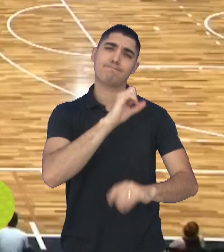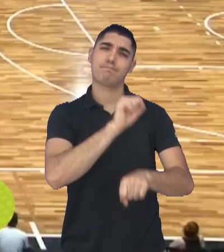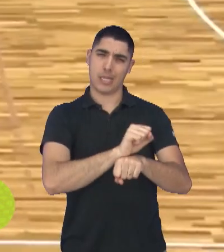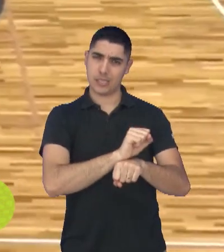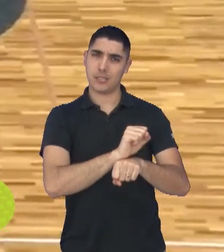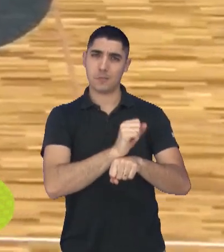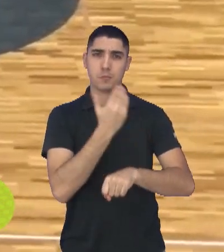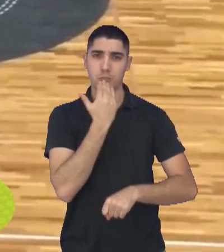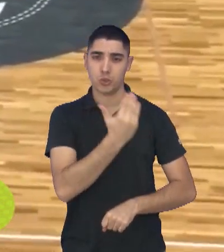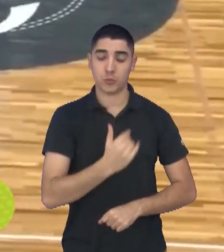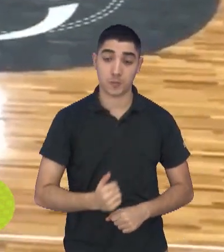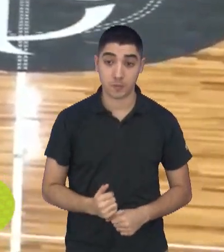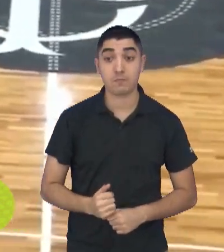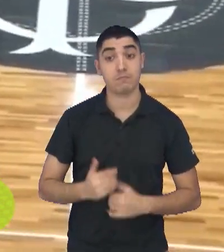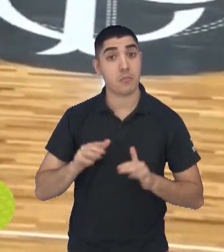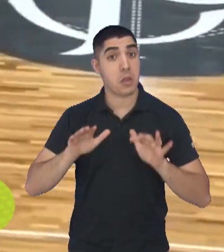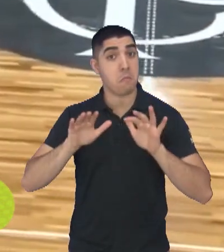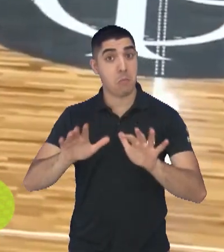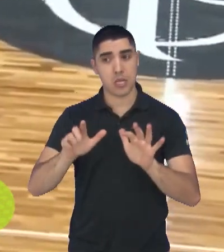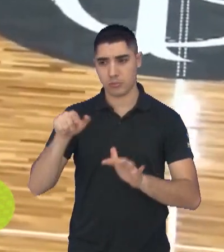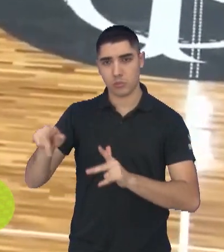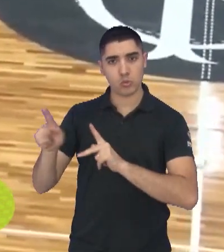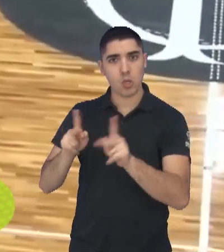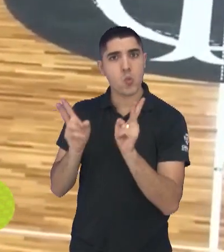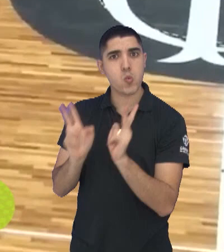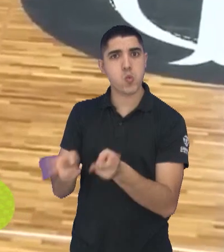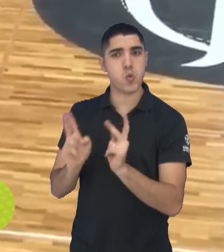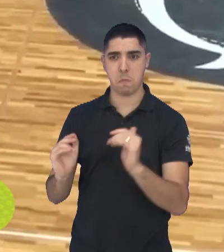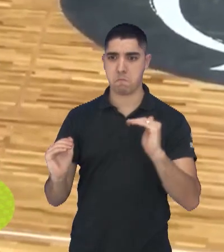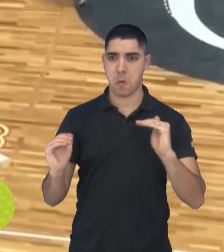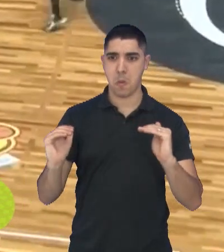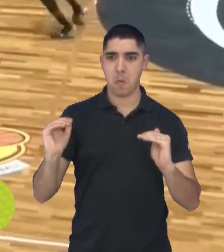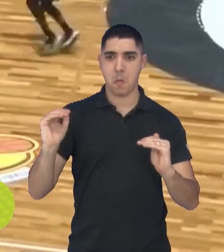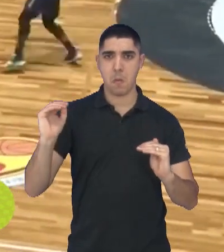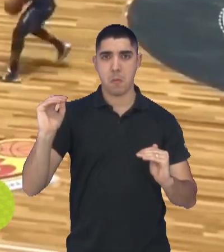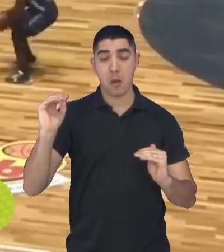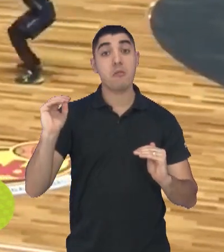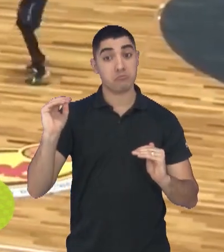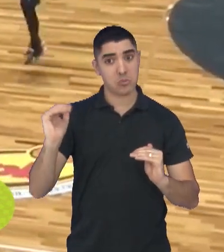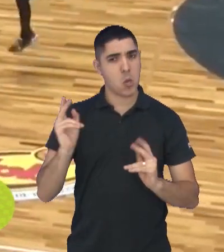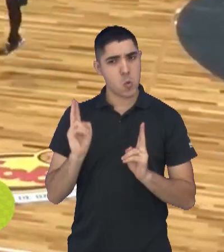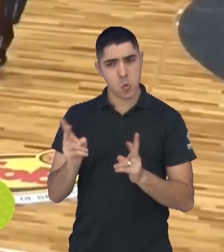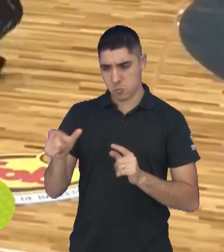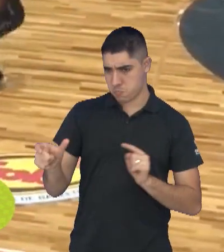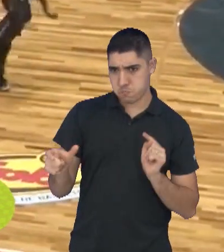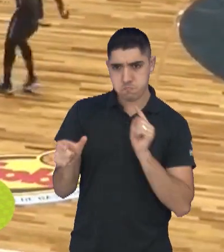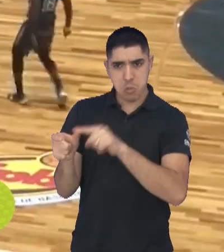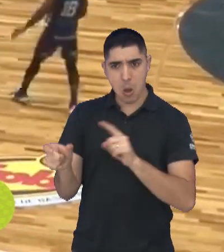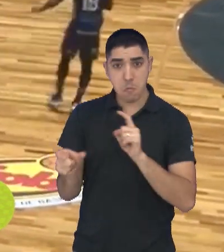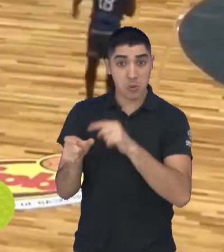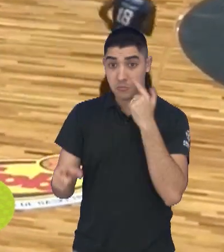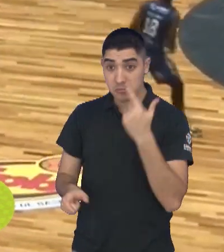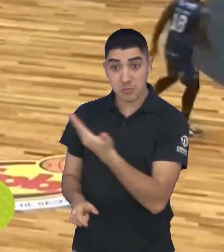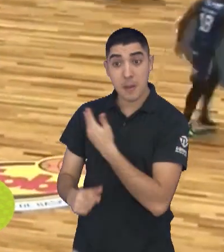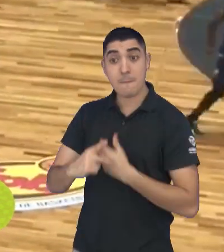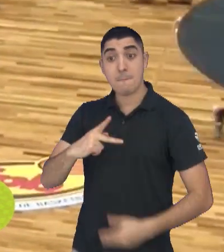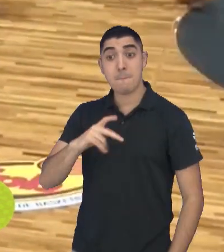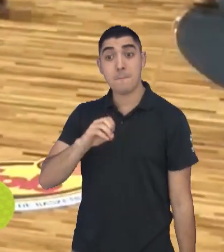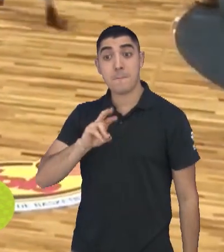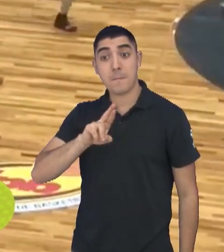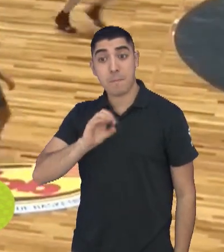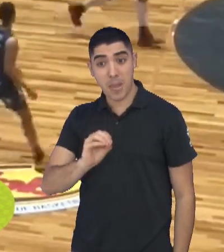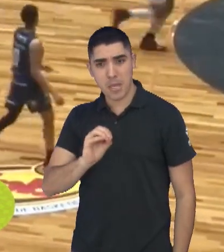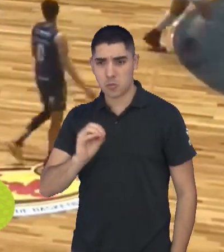jogo. O que não surtiu muito efeito, pois o São José continuou firme no ataque e Pedro Chorio guardou mais 3 para a